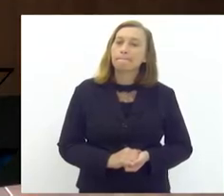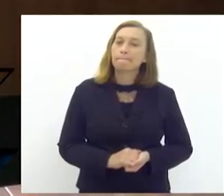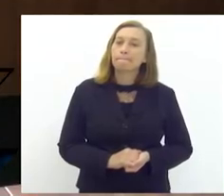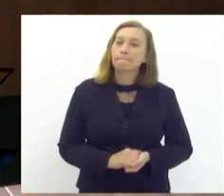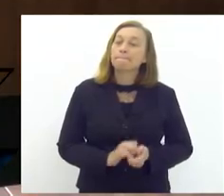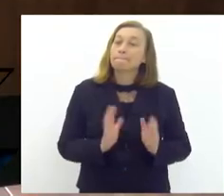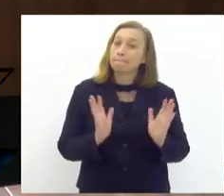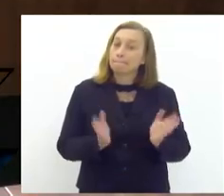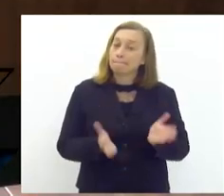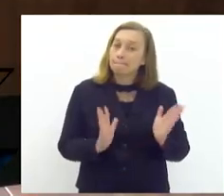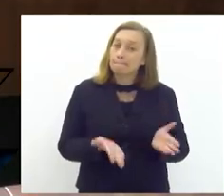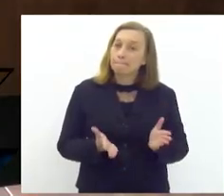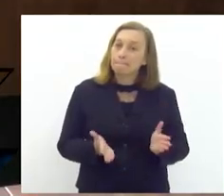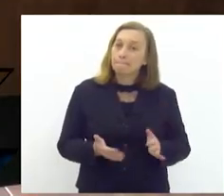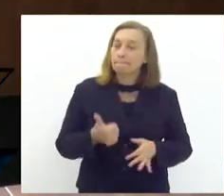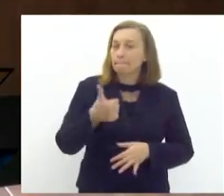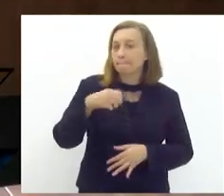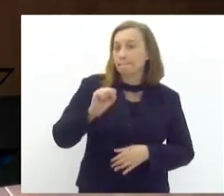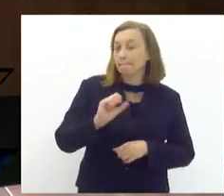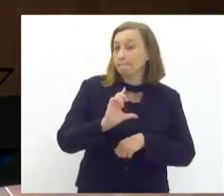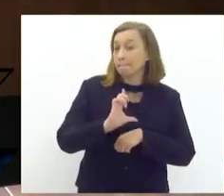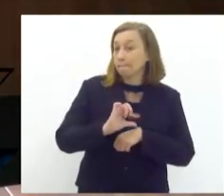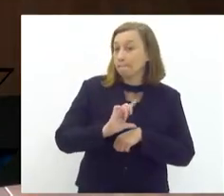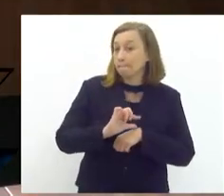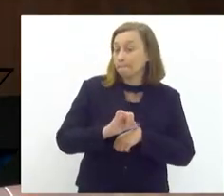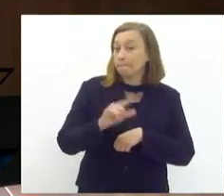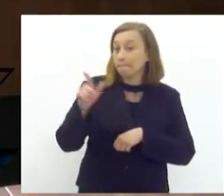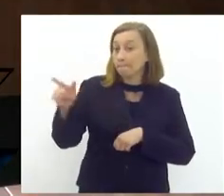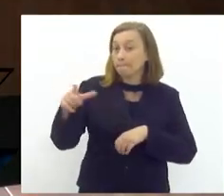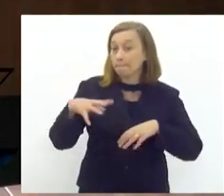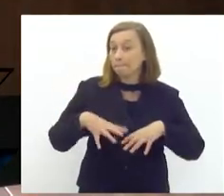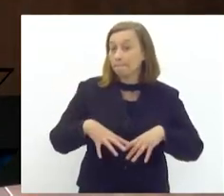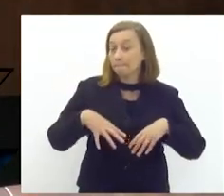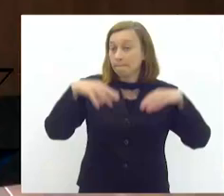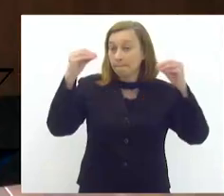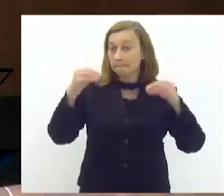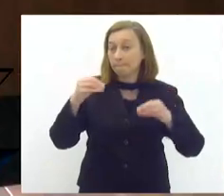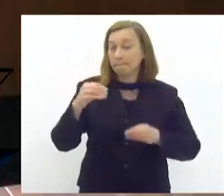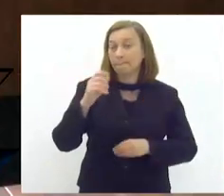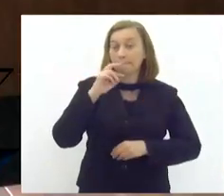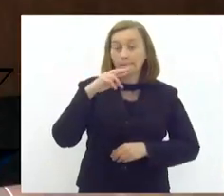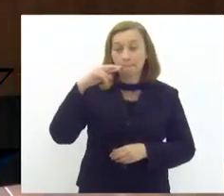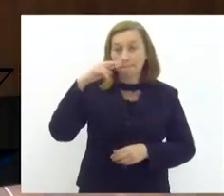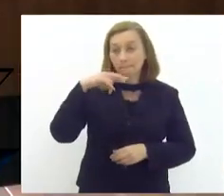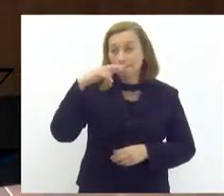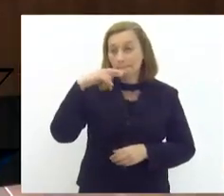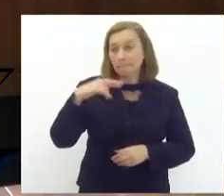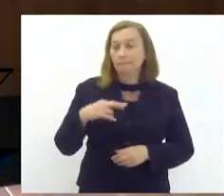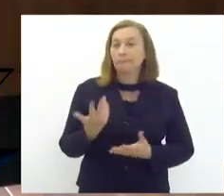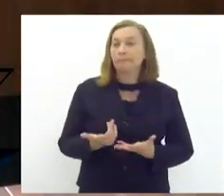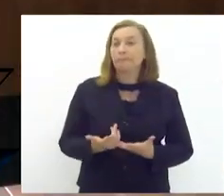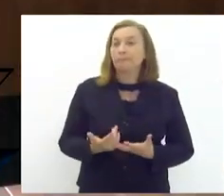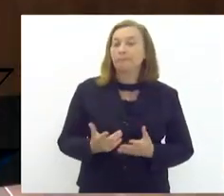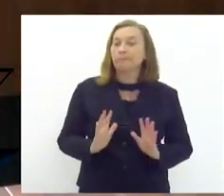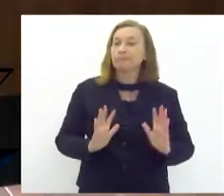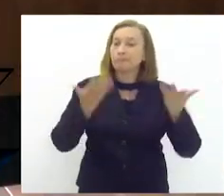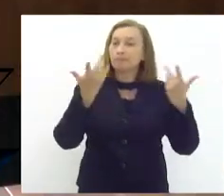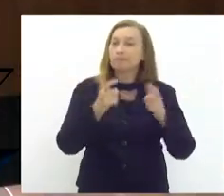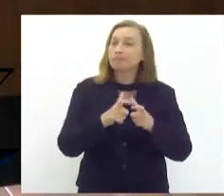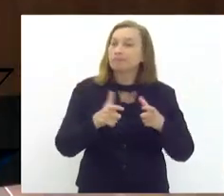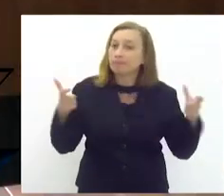a partir das 18 horas lá no palácio Tiradentes um evento grande um evento